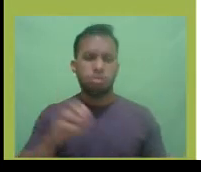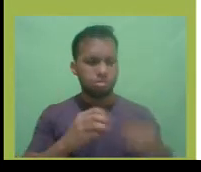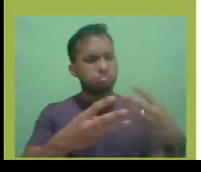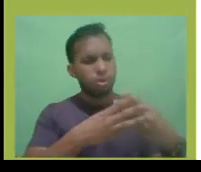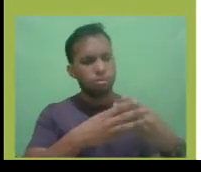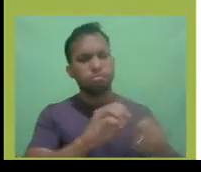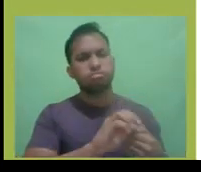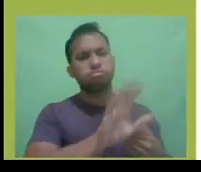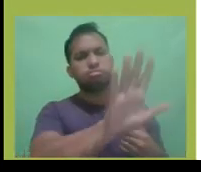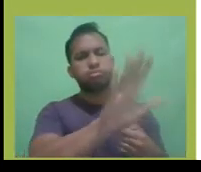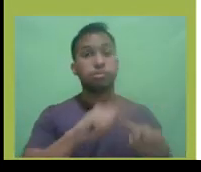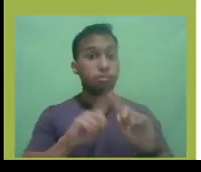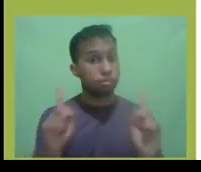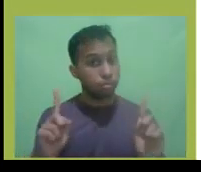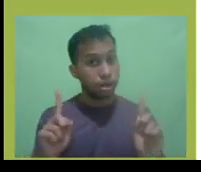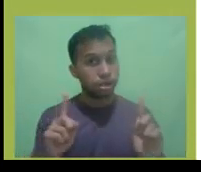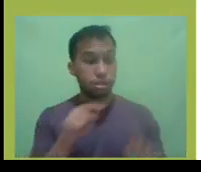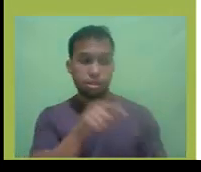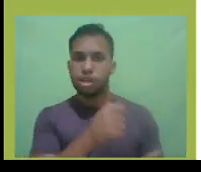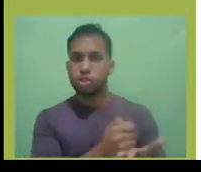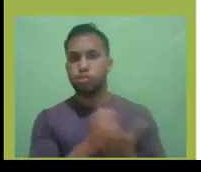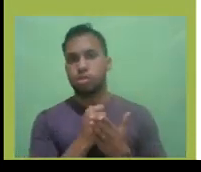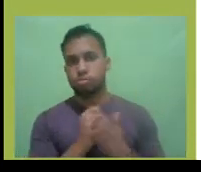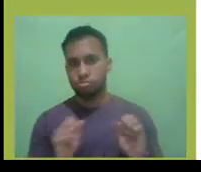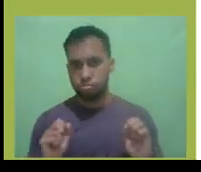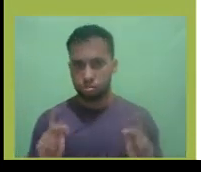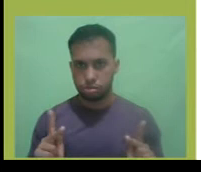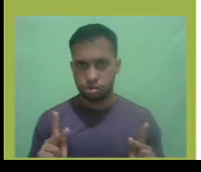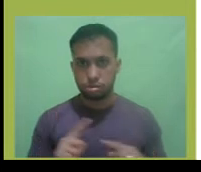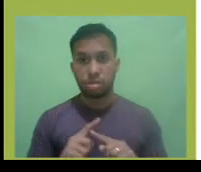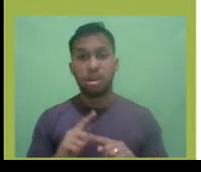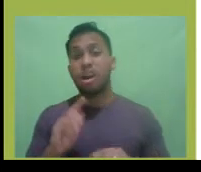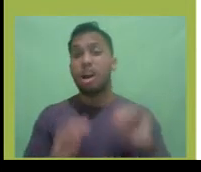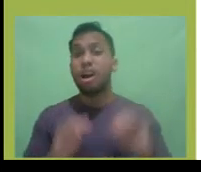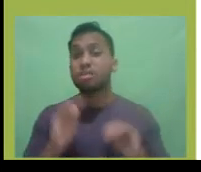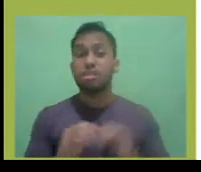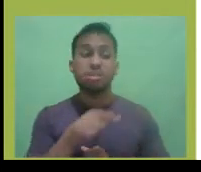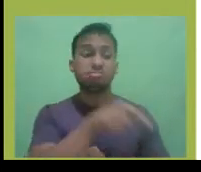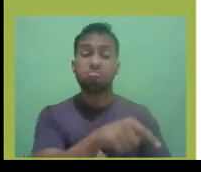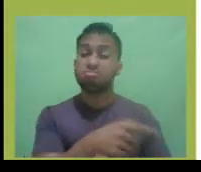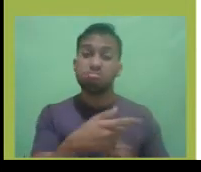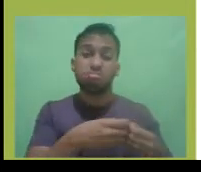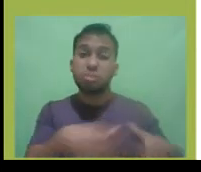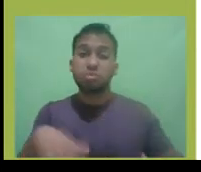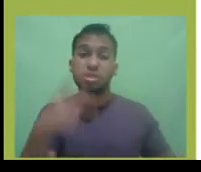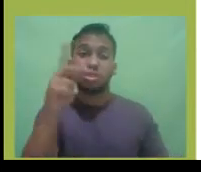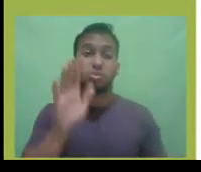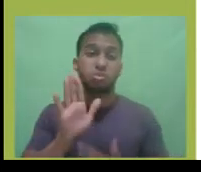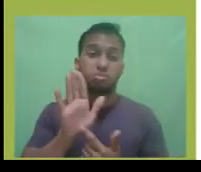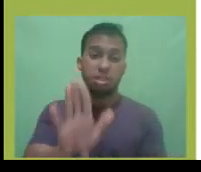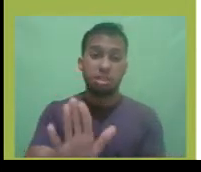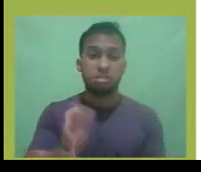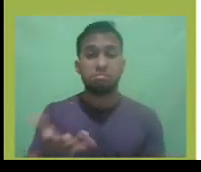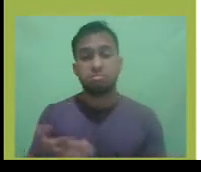seu favor. Muitas vezes, uma apresentação em PowerPoint pode atrapalhar a sua apresentação. Se o que você tem que